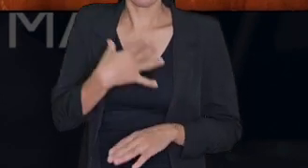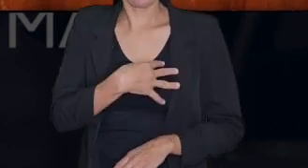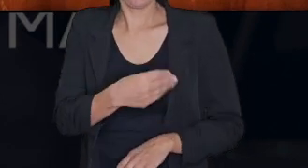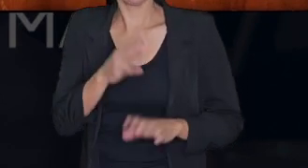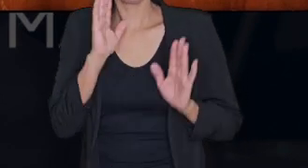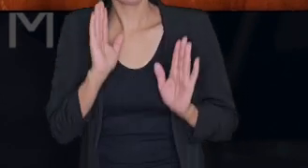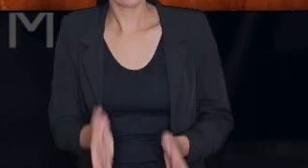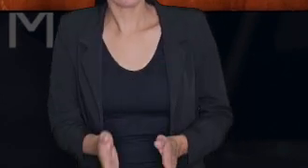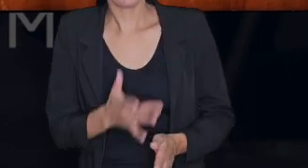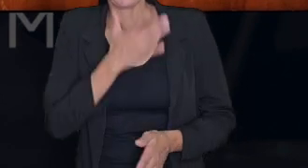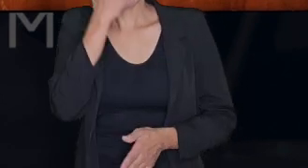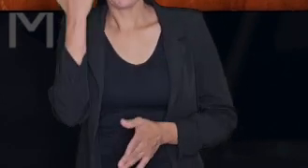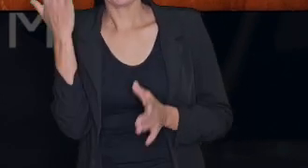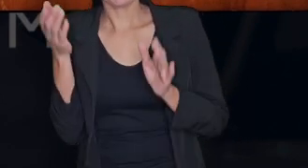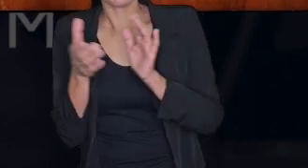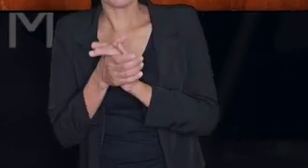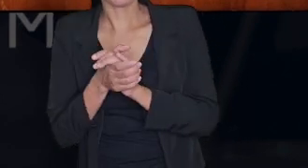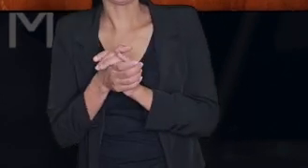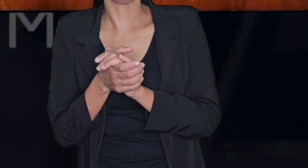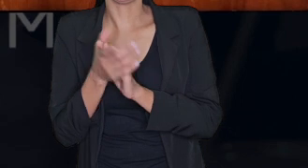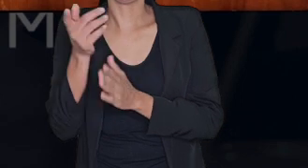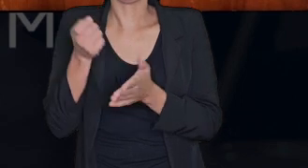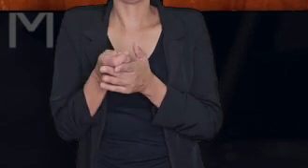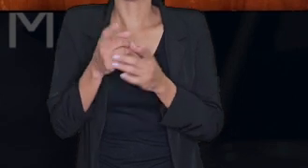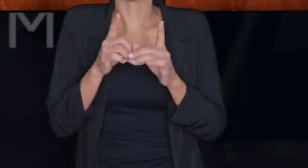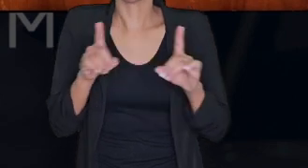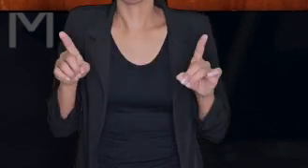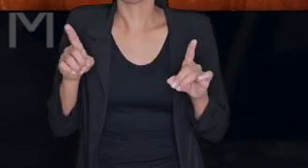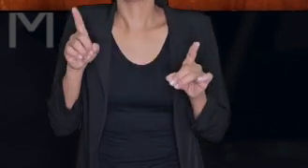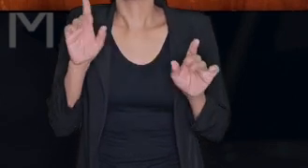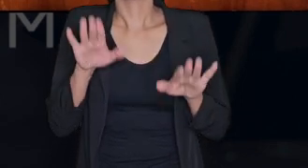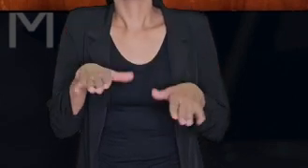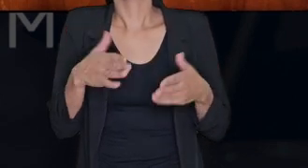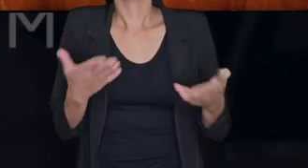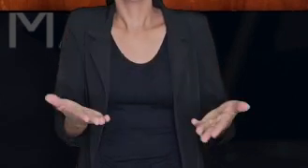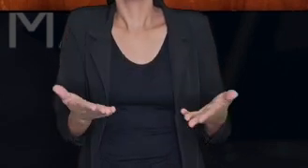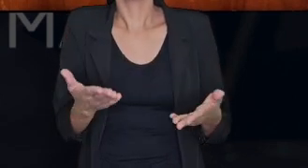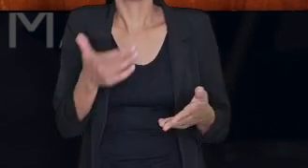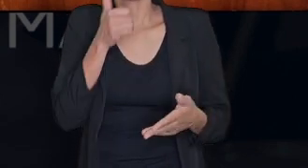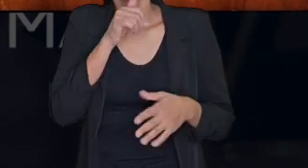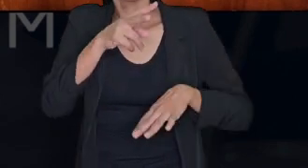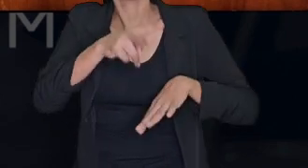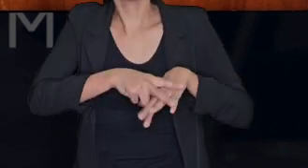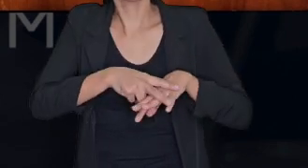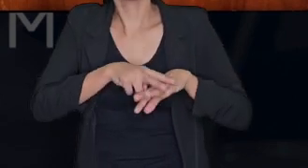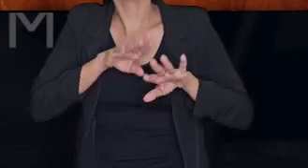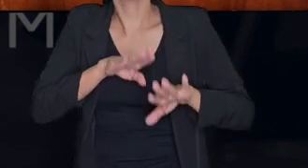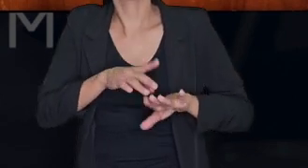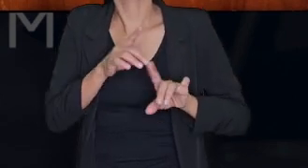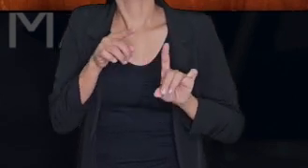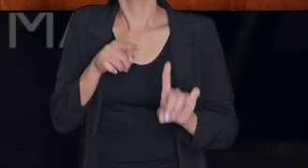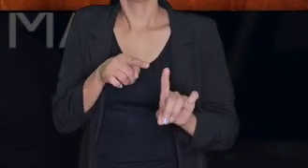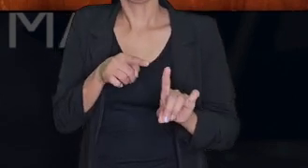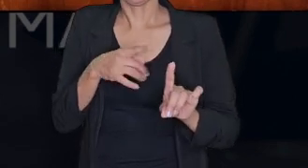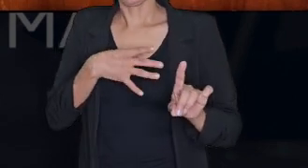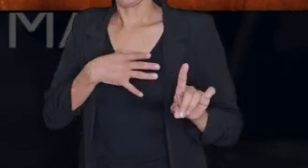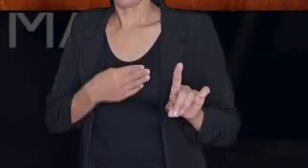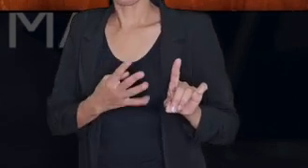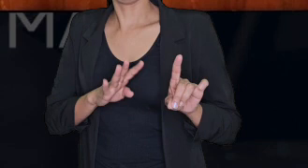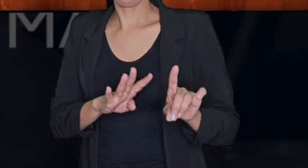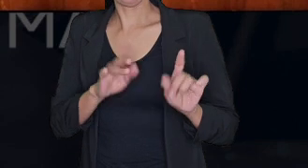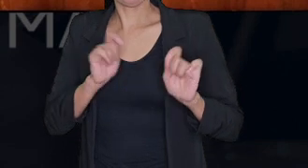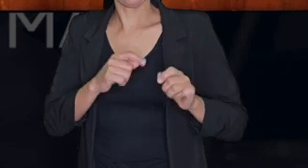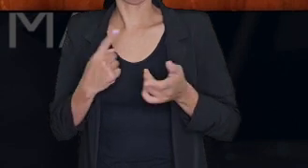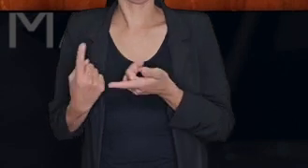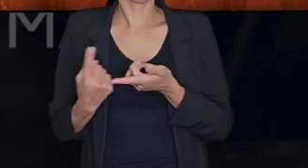sobrevivente. Esses caras eram filhos há muito tempo. Aí a pessoa se casou no regime da separação obrigatória de bens, ficou a